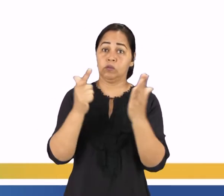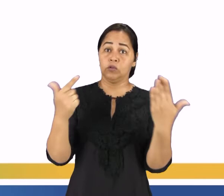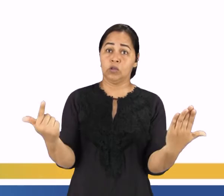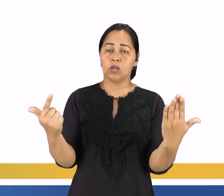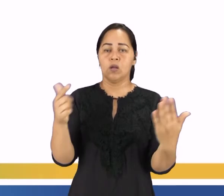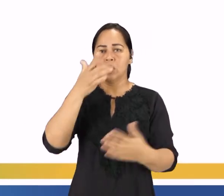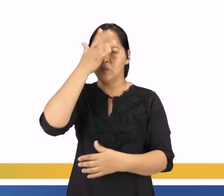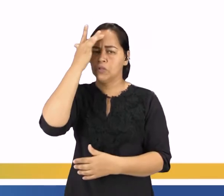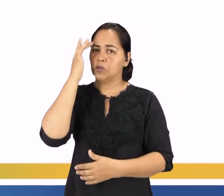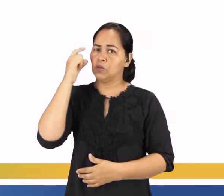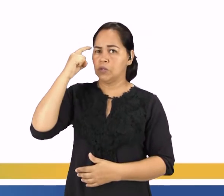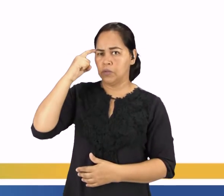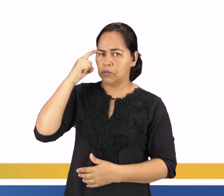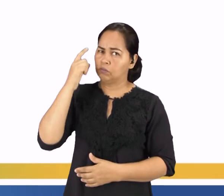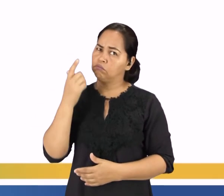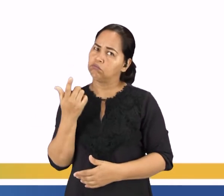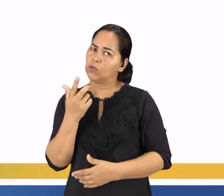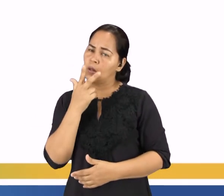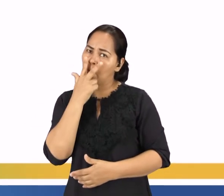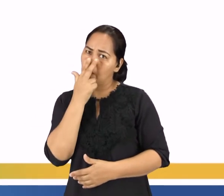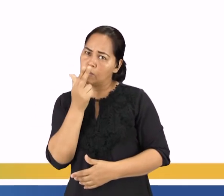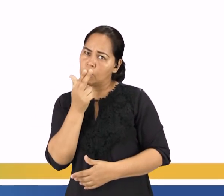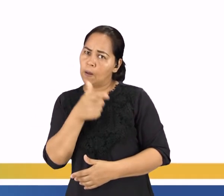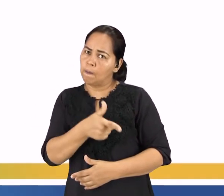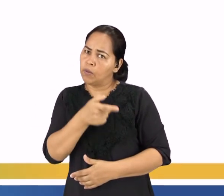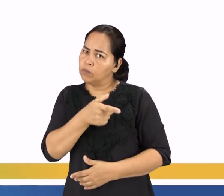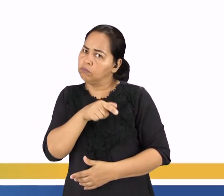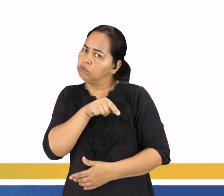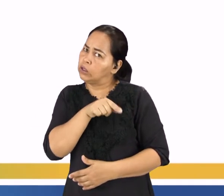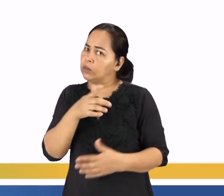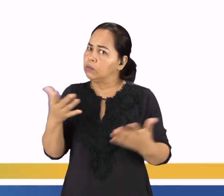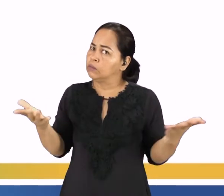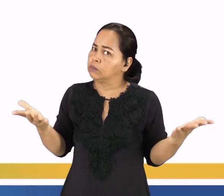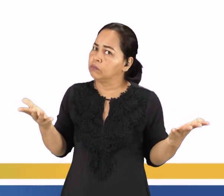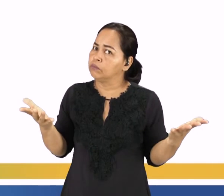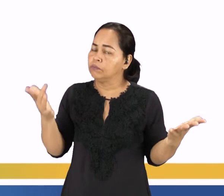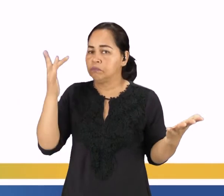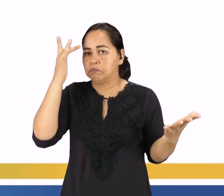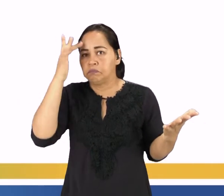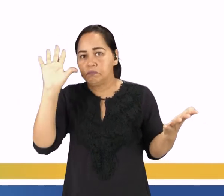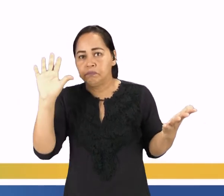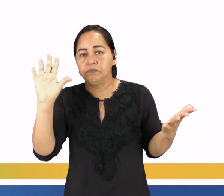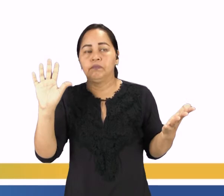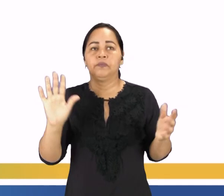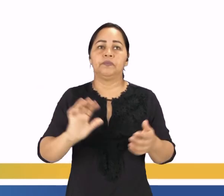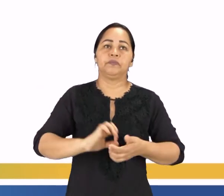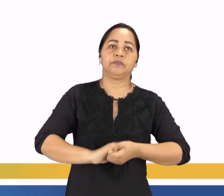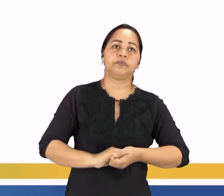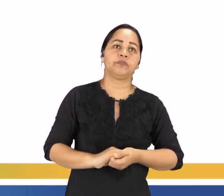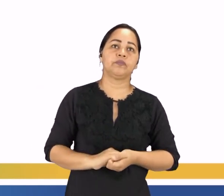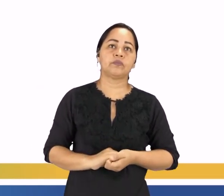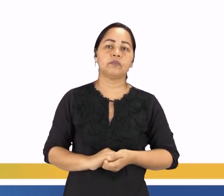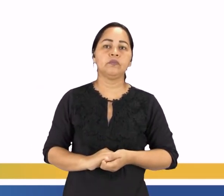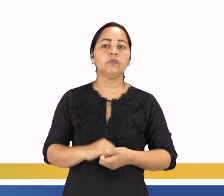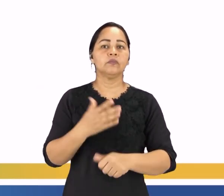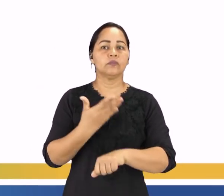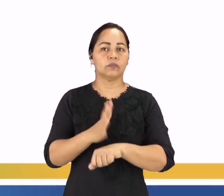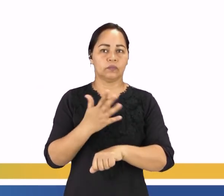que anuncia aí, portanto, o falecimento do poeta Pablo Neruda. Bom, vamos à